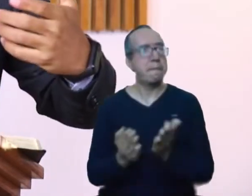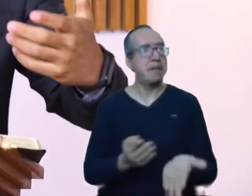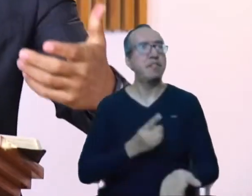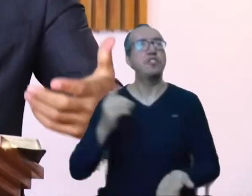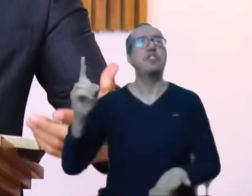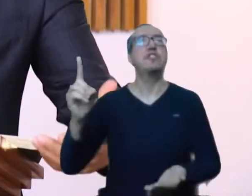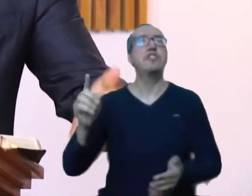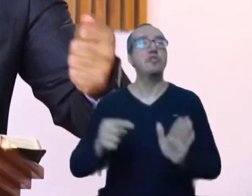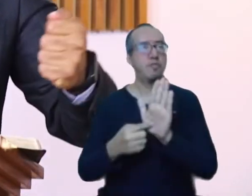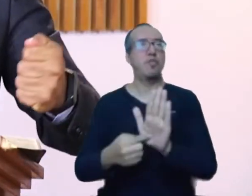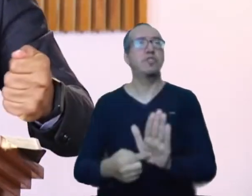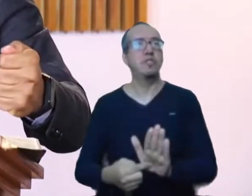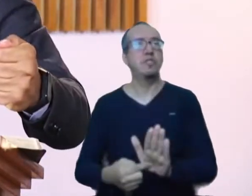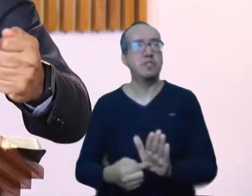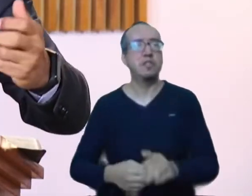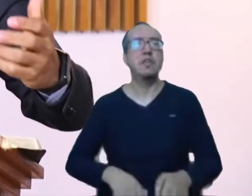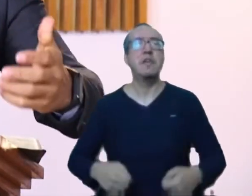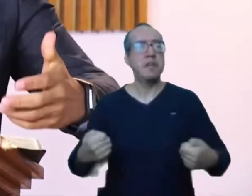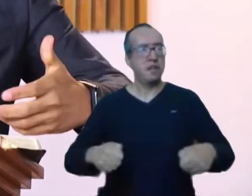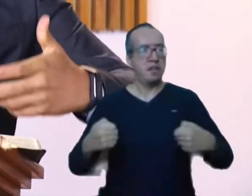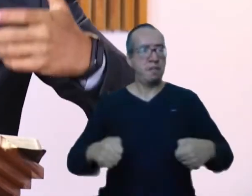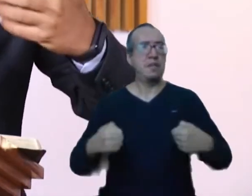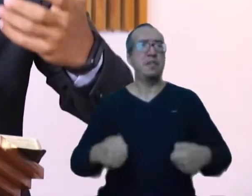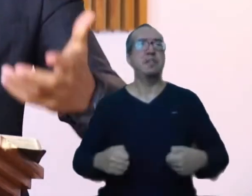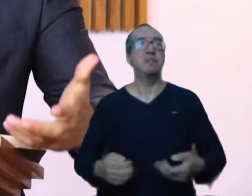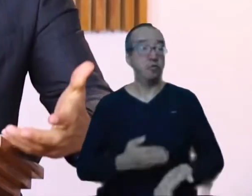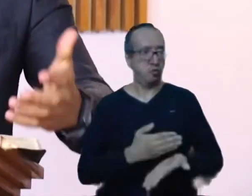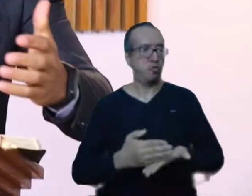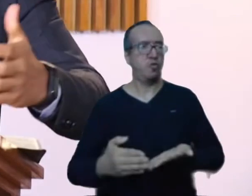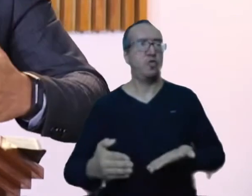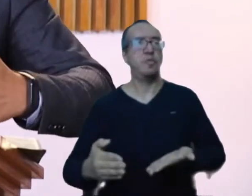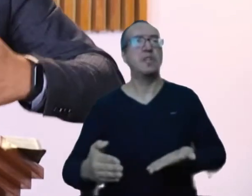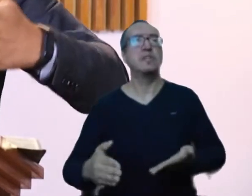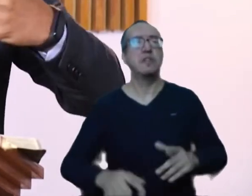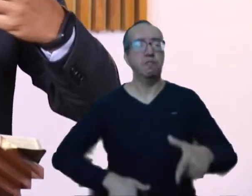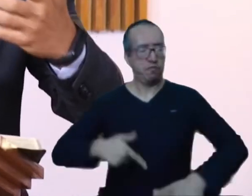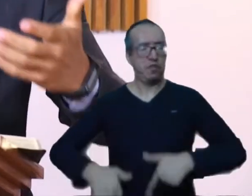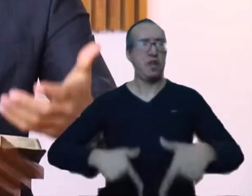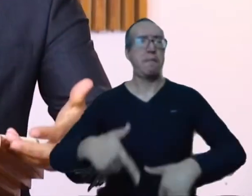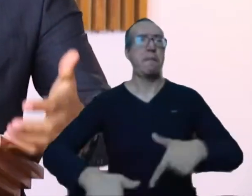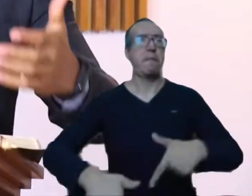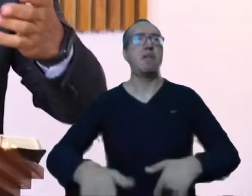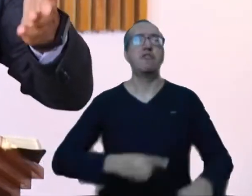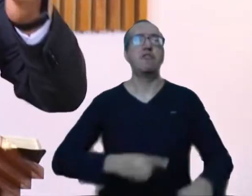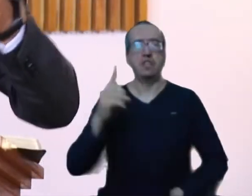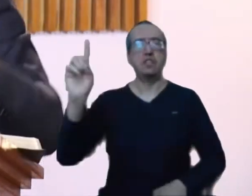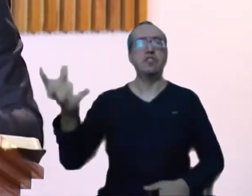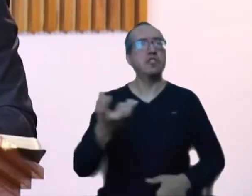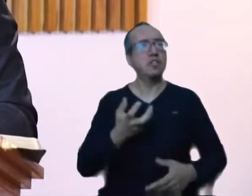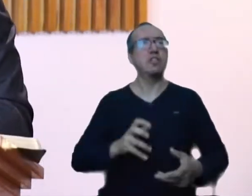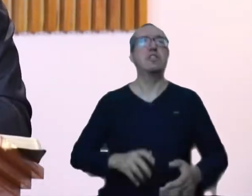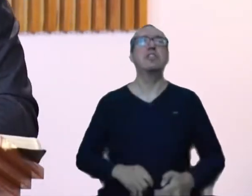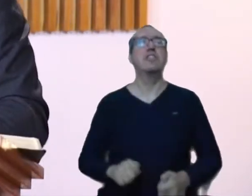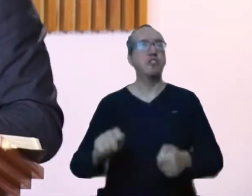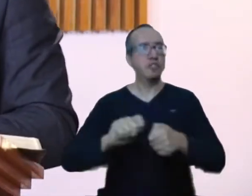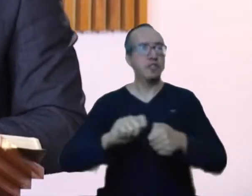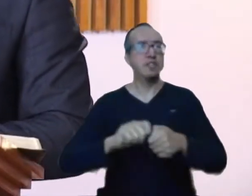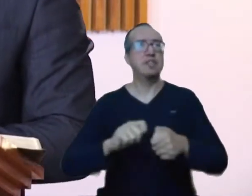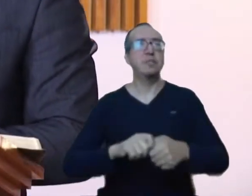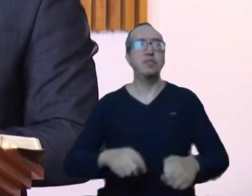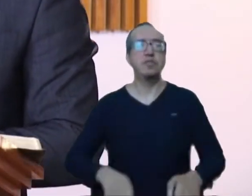tomar a iniciativa como igreja. Precisamos cuidar, precisamos levantar, precisamos